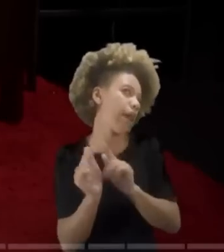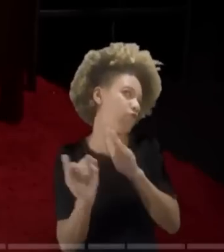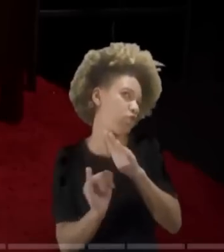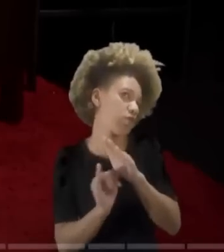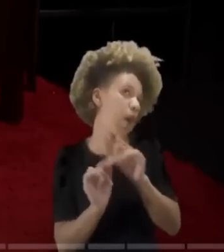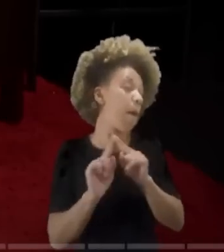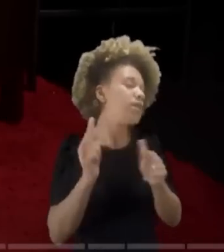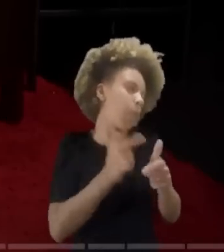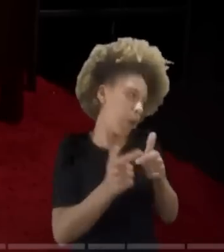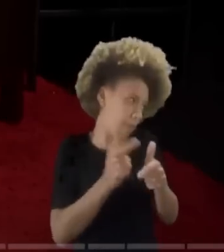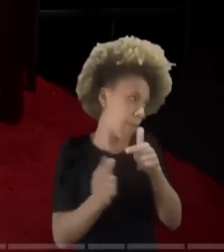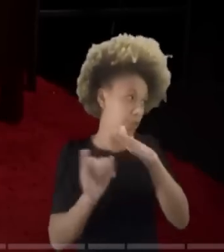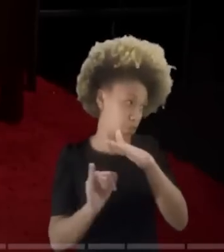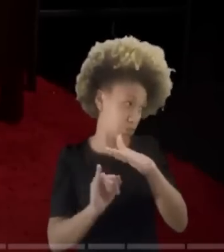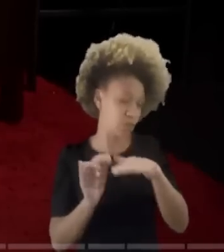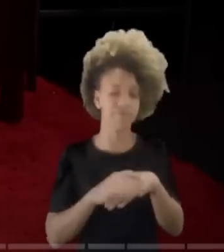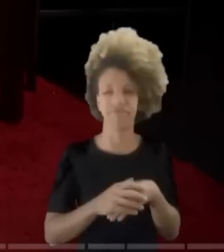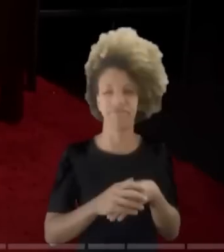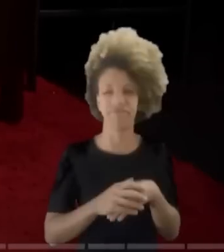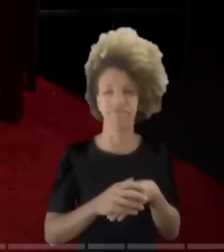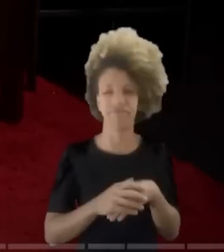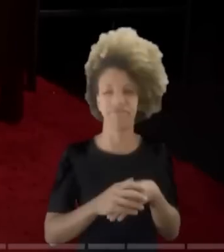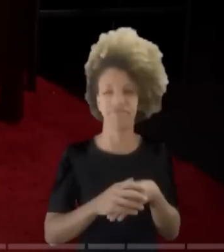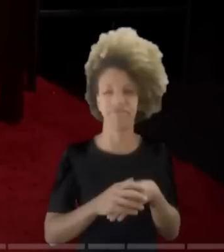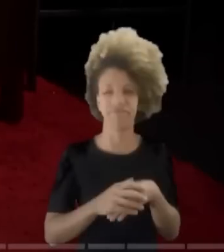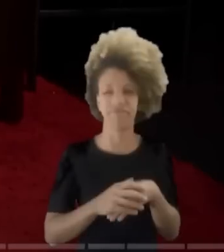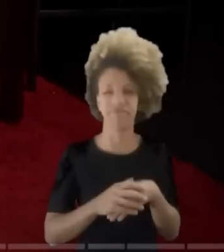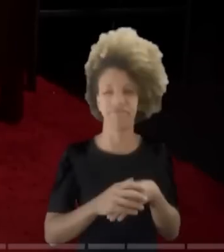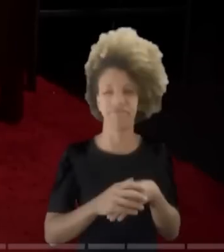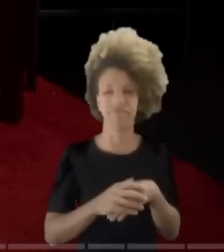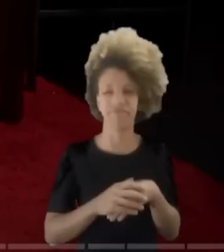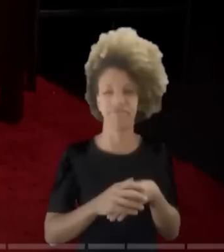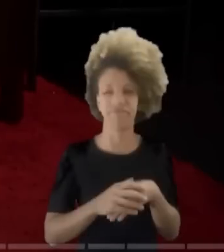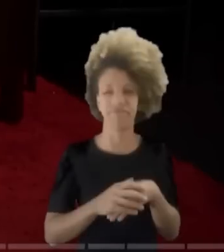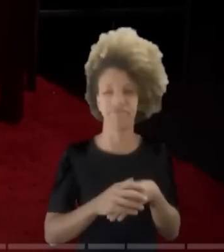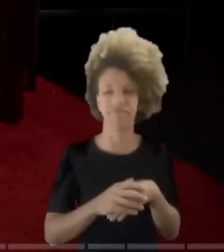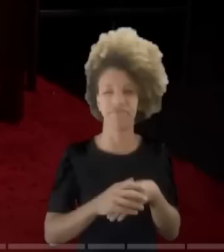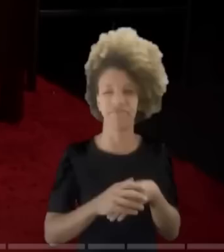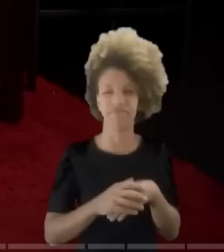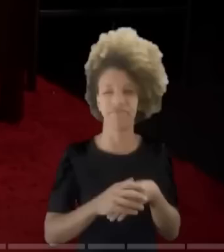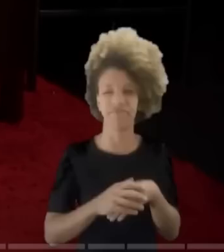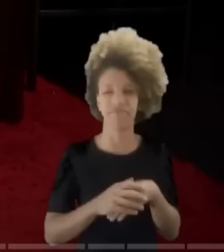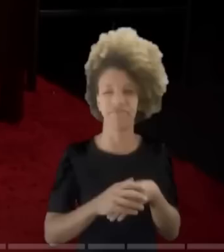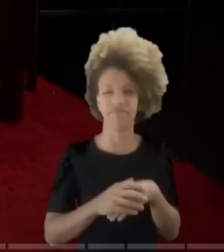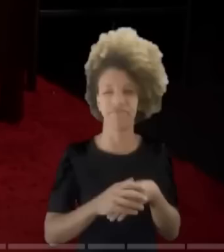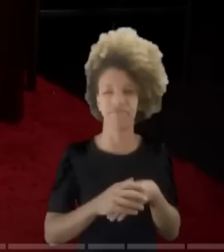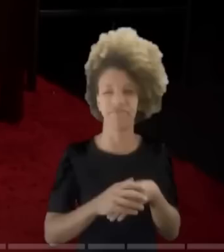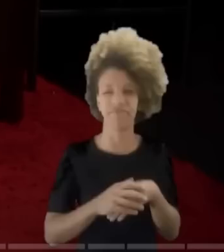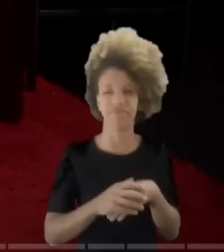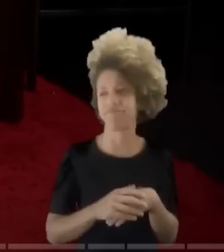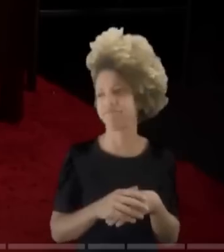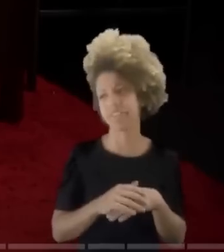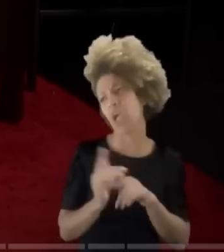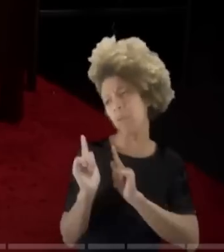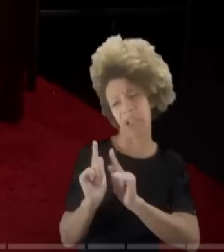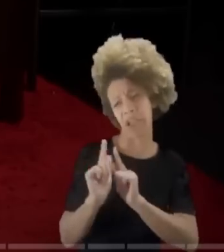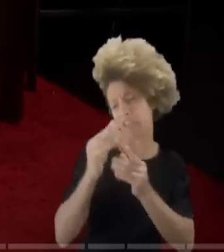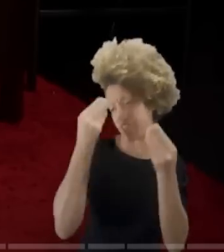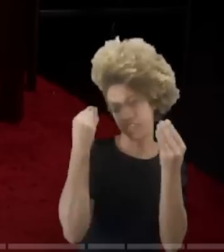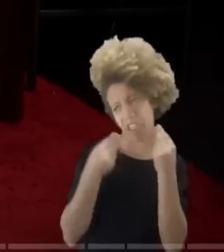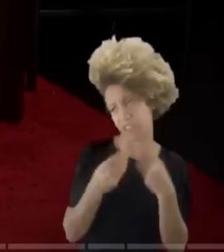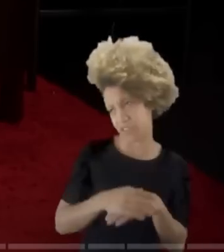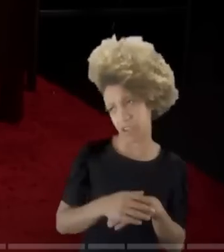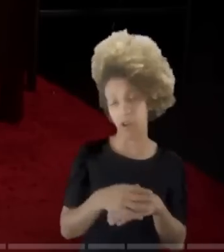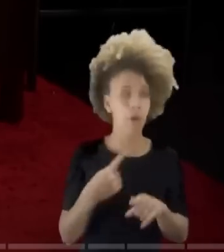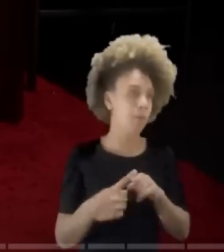institucional é só tipo você olhar e falar não grava estética Que parada né bicho Olha como evolui né estética